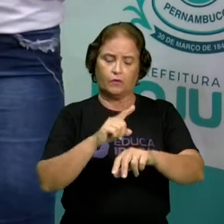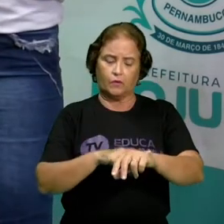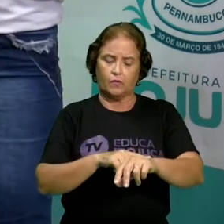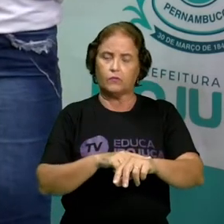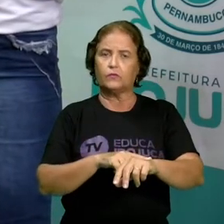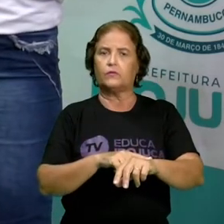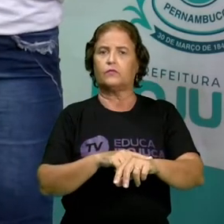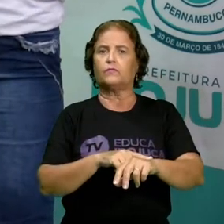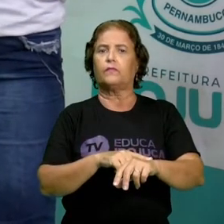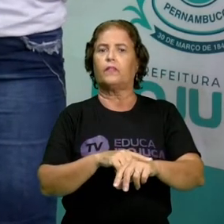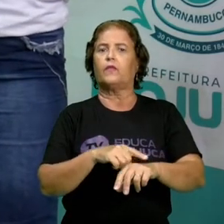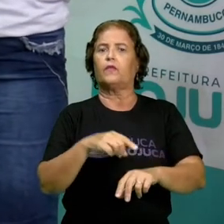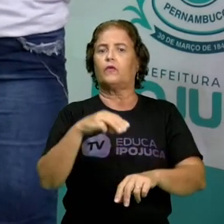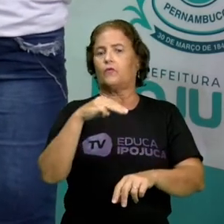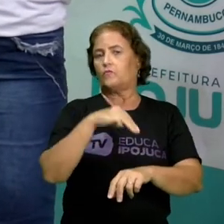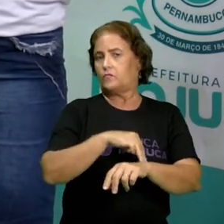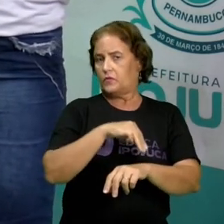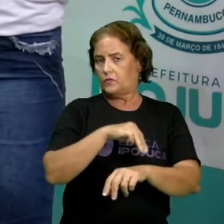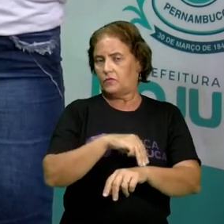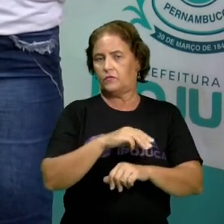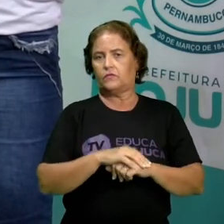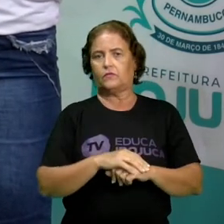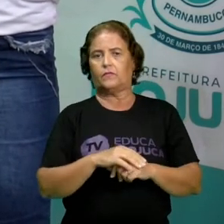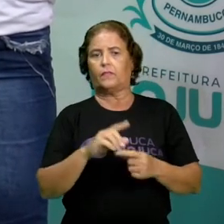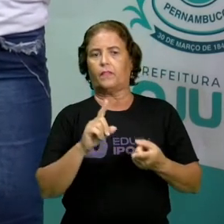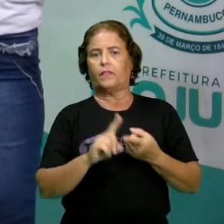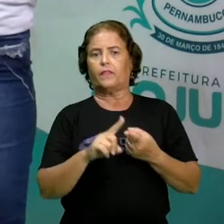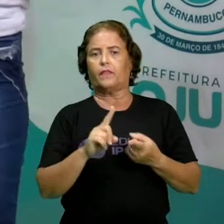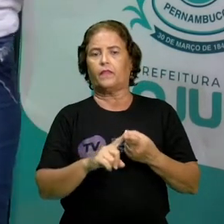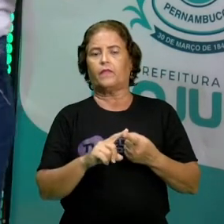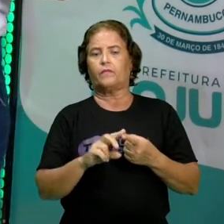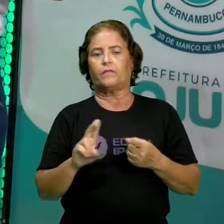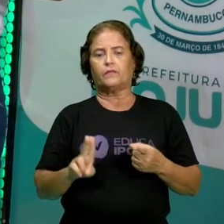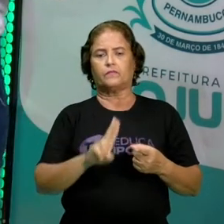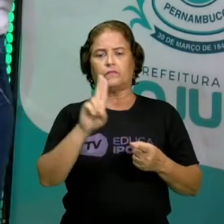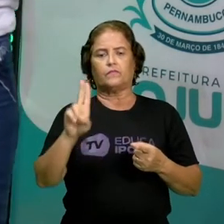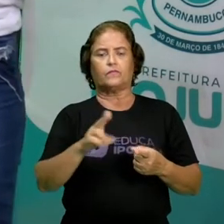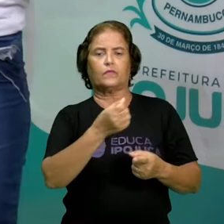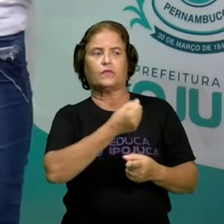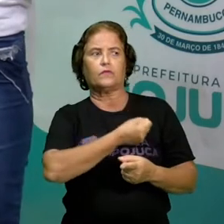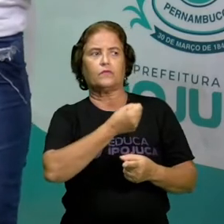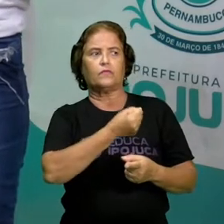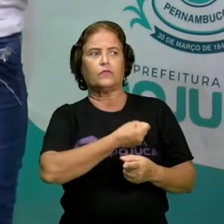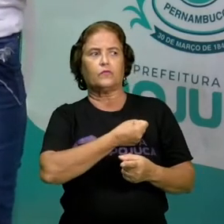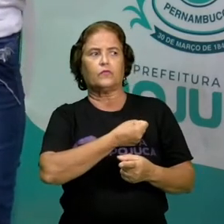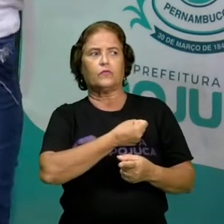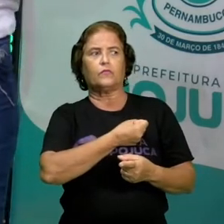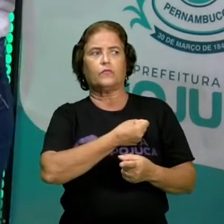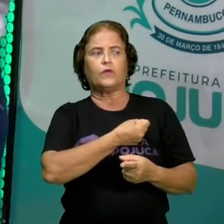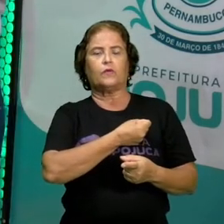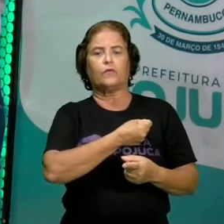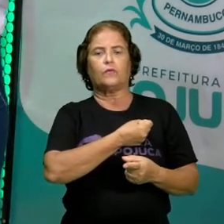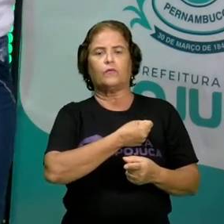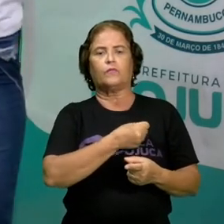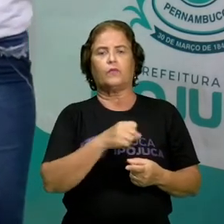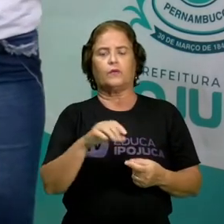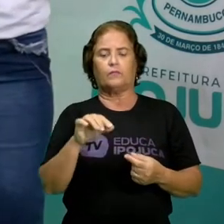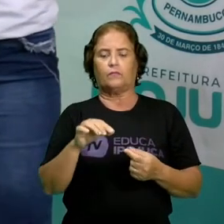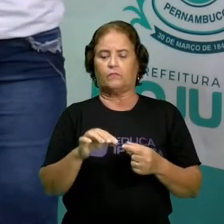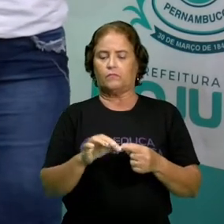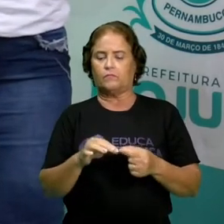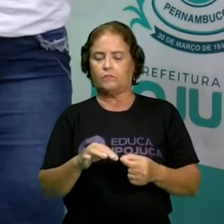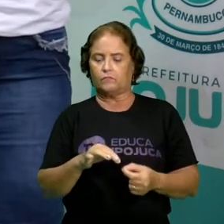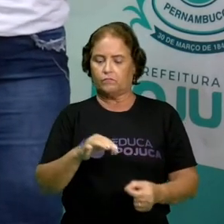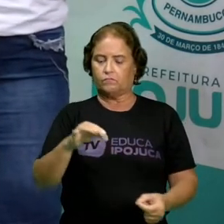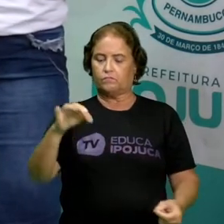minutos. Usamos também os números para medirmos o quê, crianças? Medirmos o tamanho.